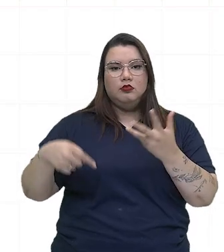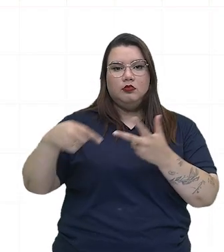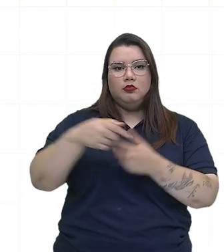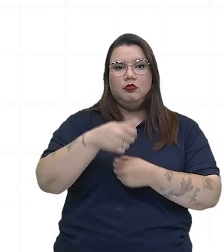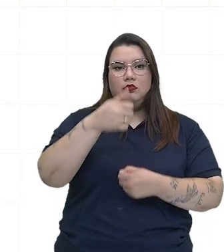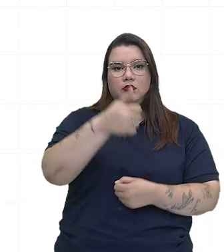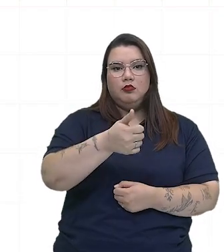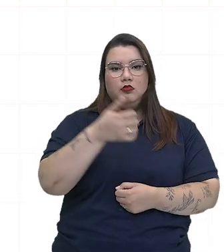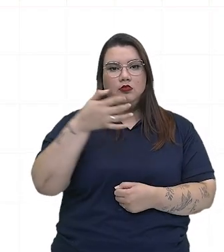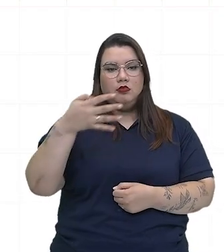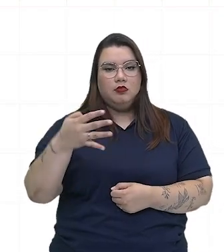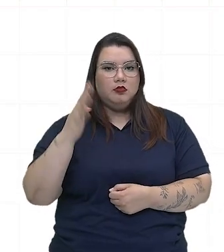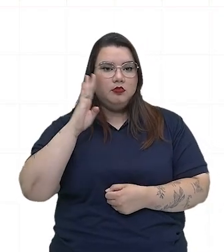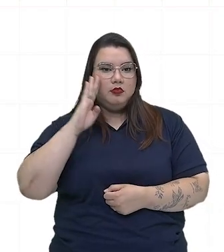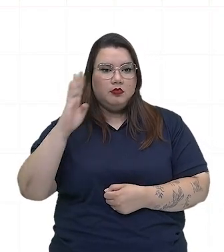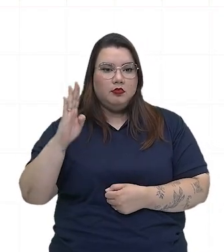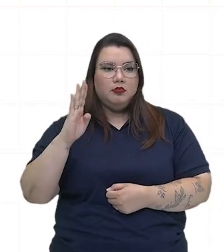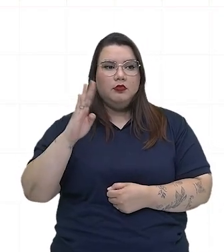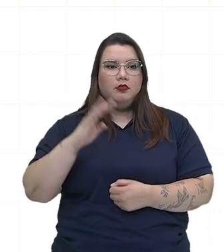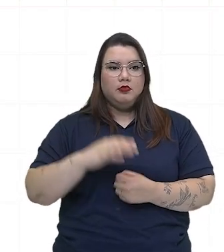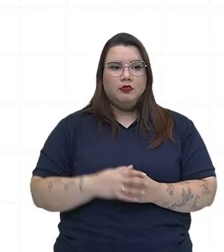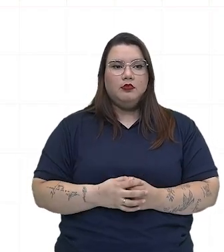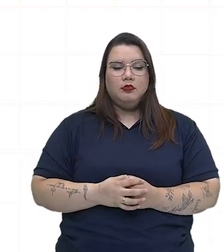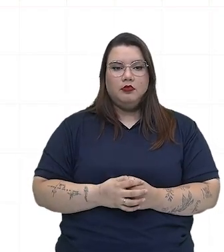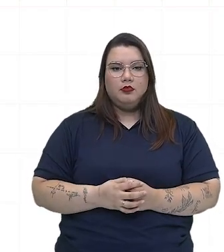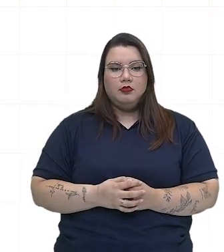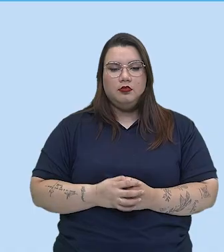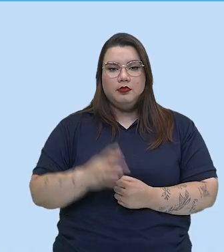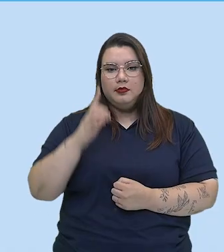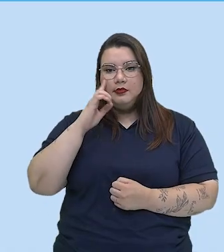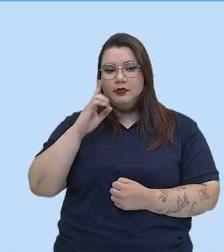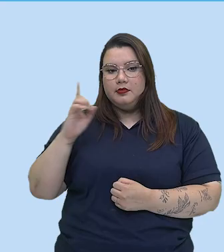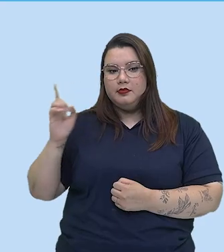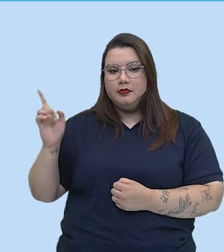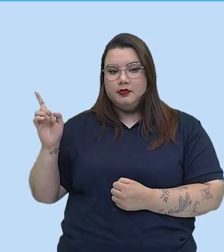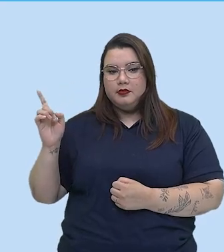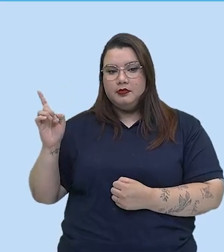14 principais placas oceânicas. Observem.